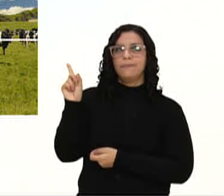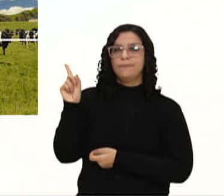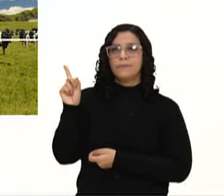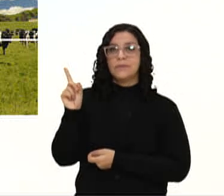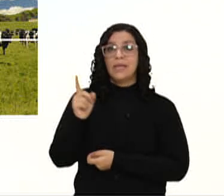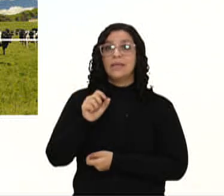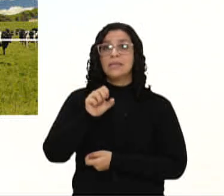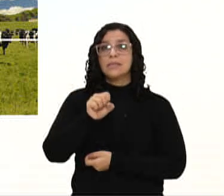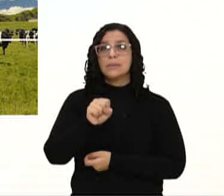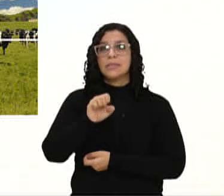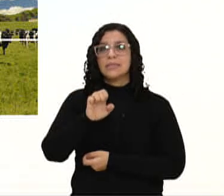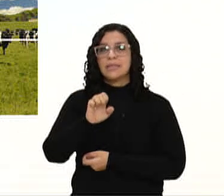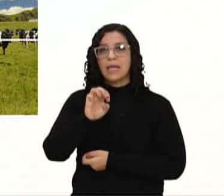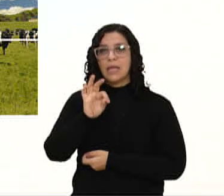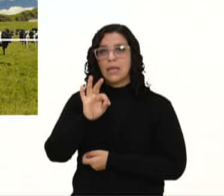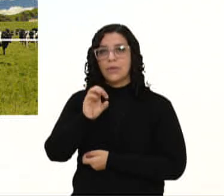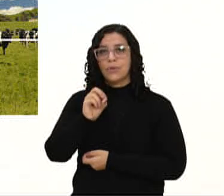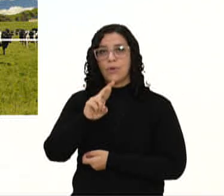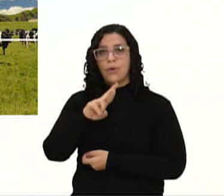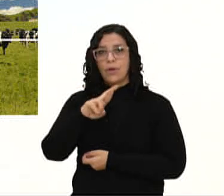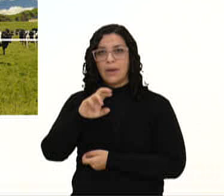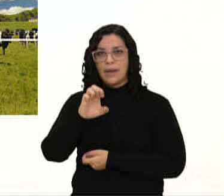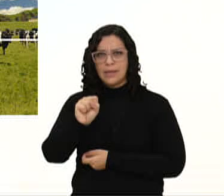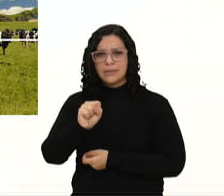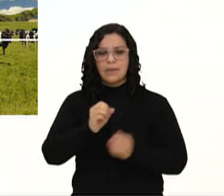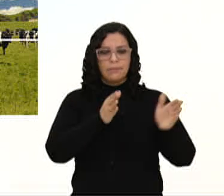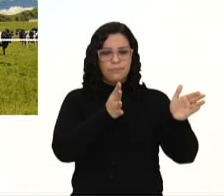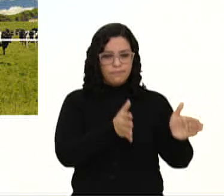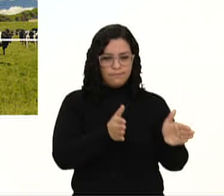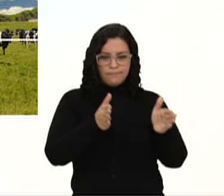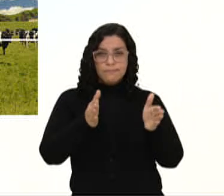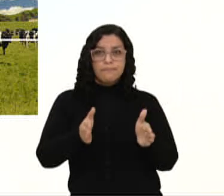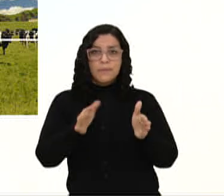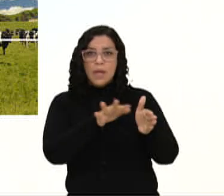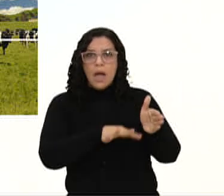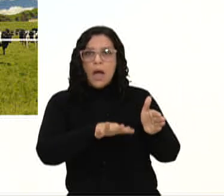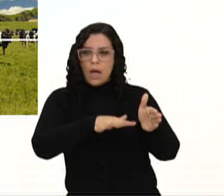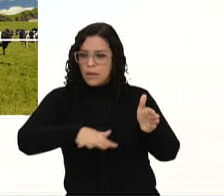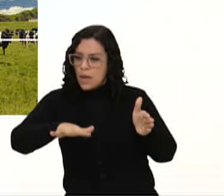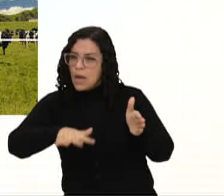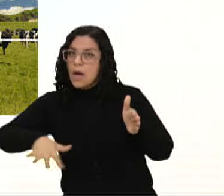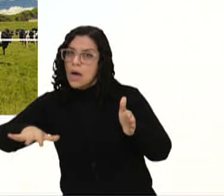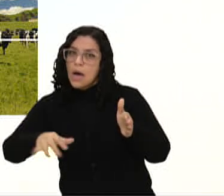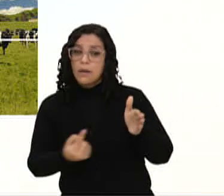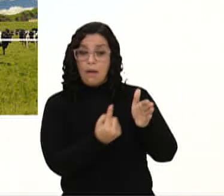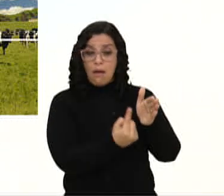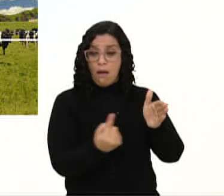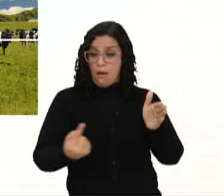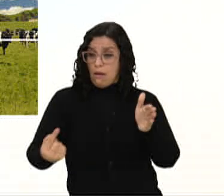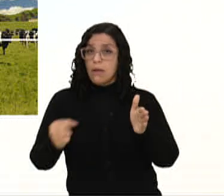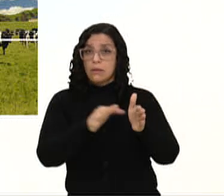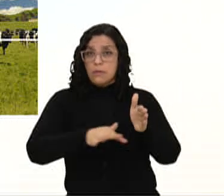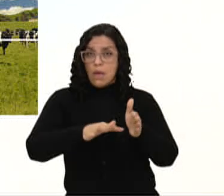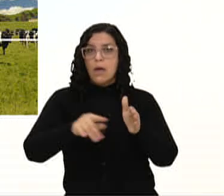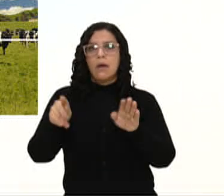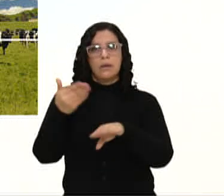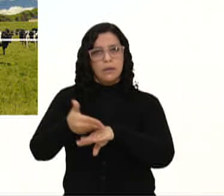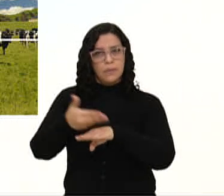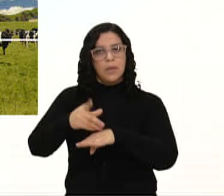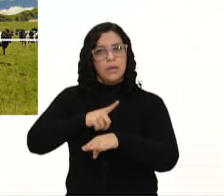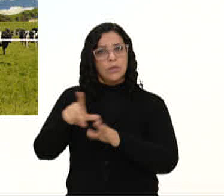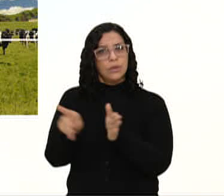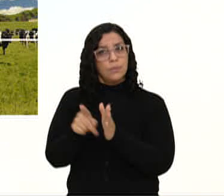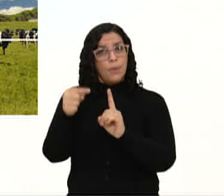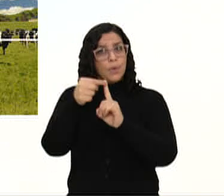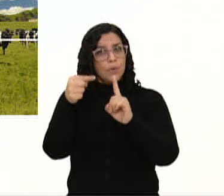de setores da economia. Então, nós vamos ter setores onde cada uma das atividades, cada um